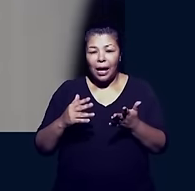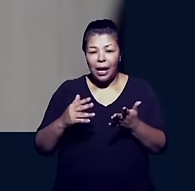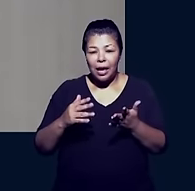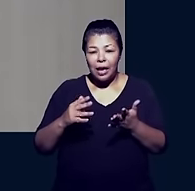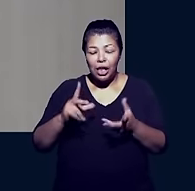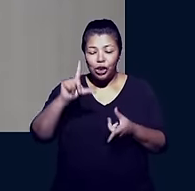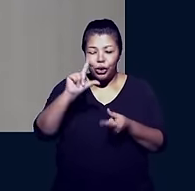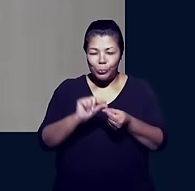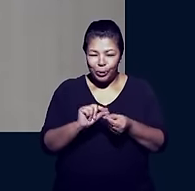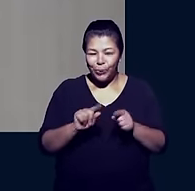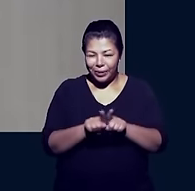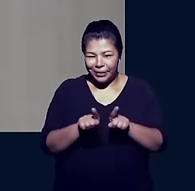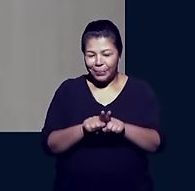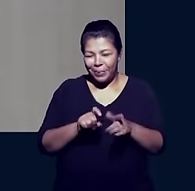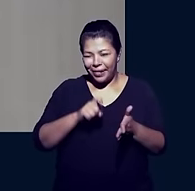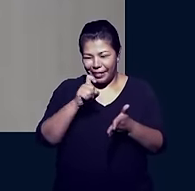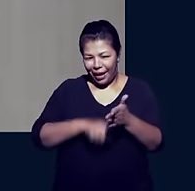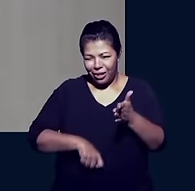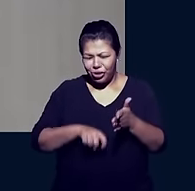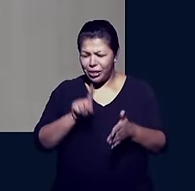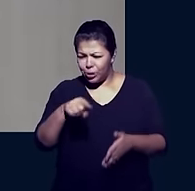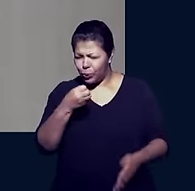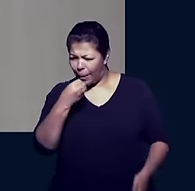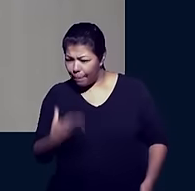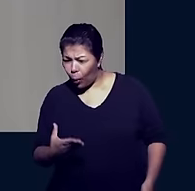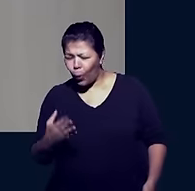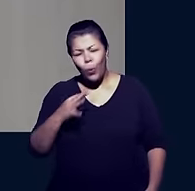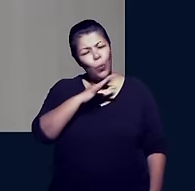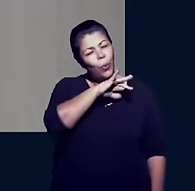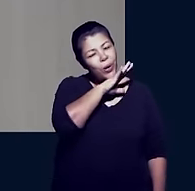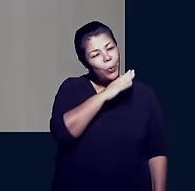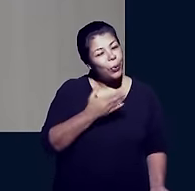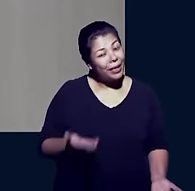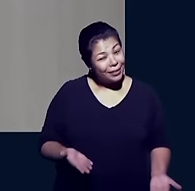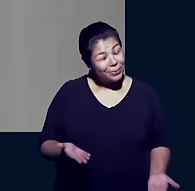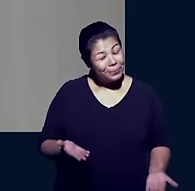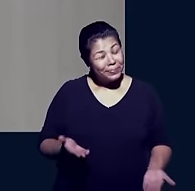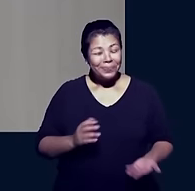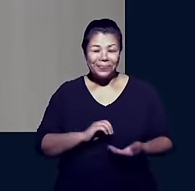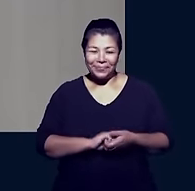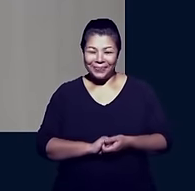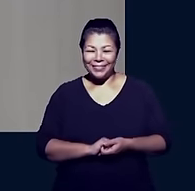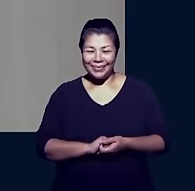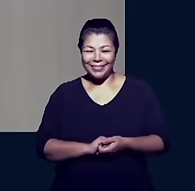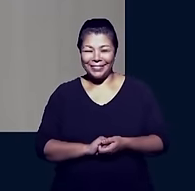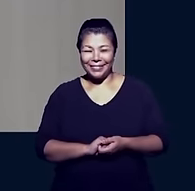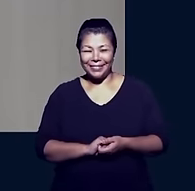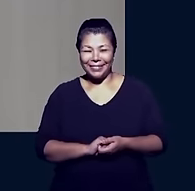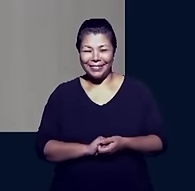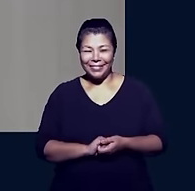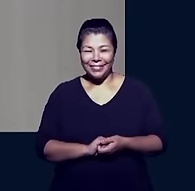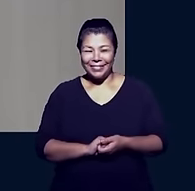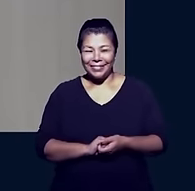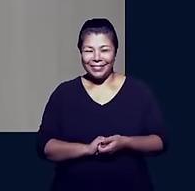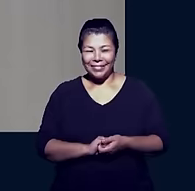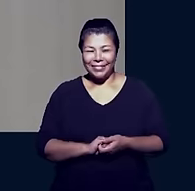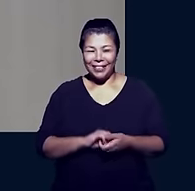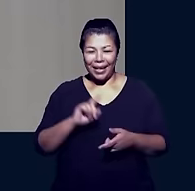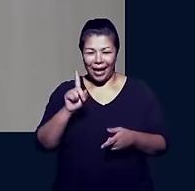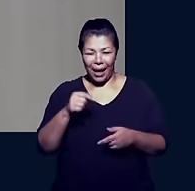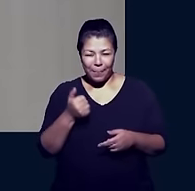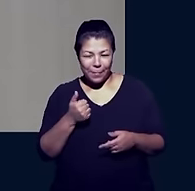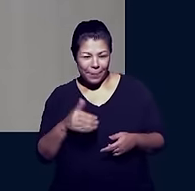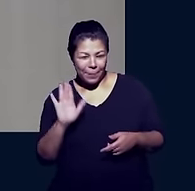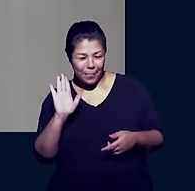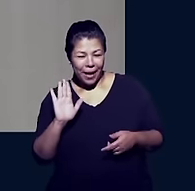dias eh isso é bom ou isso é ruim né Eh eh o Fed vai ser mais Rocket daqui paraa